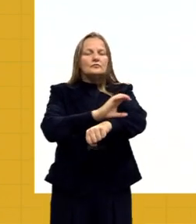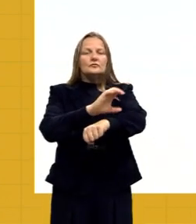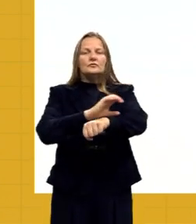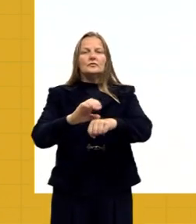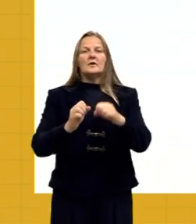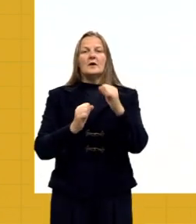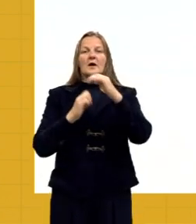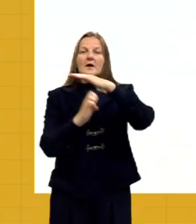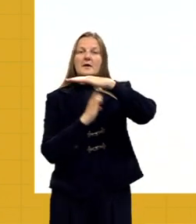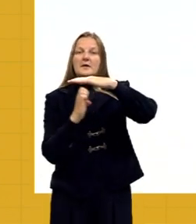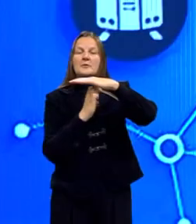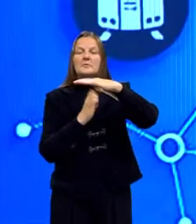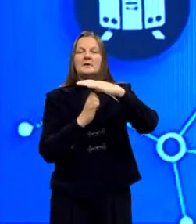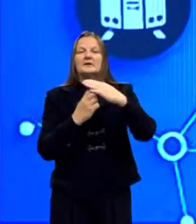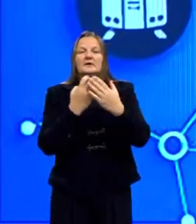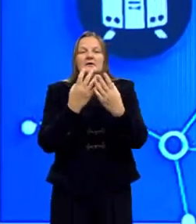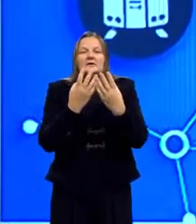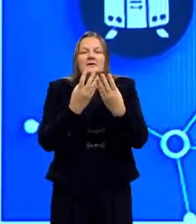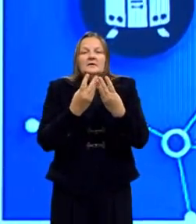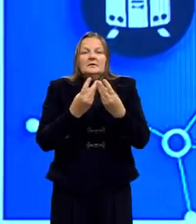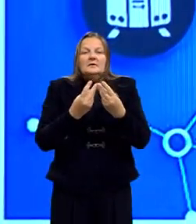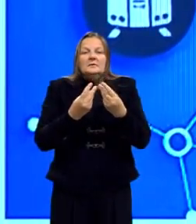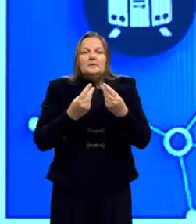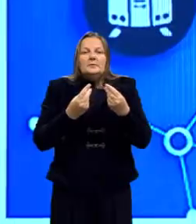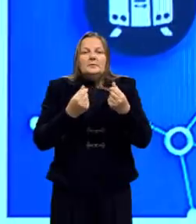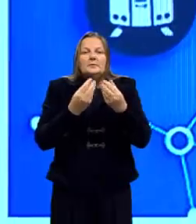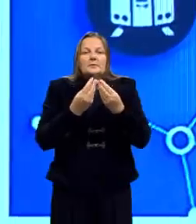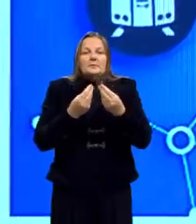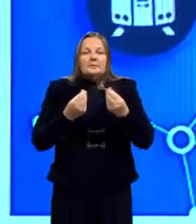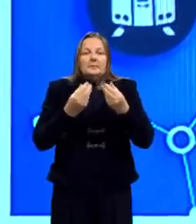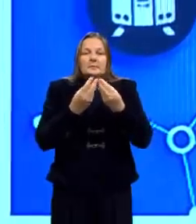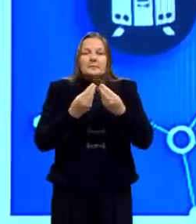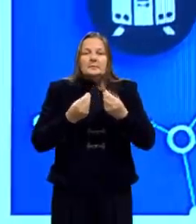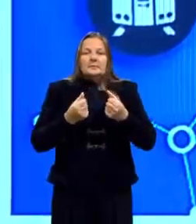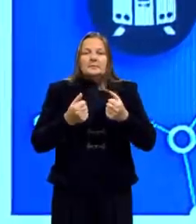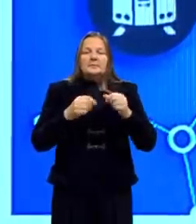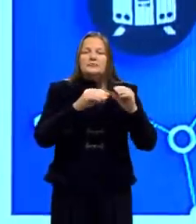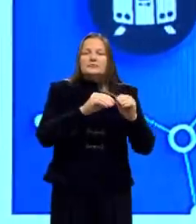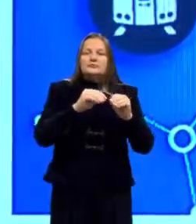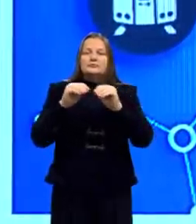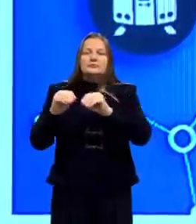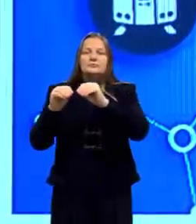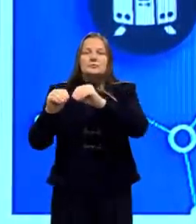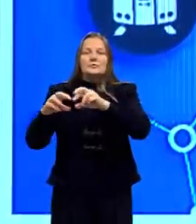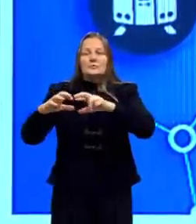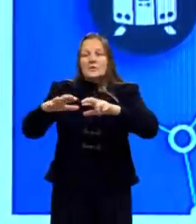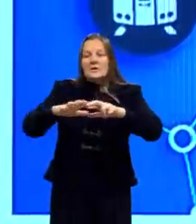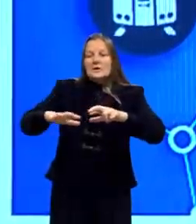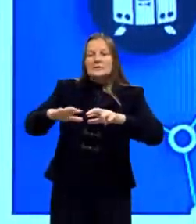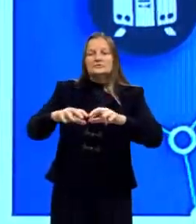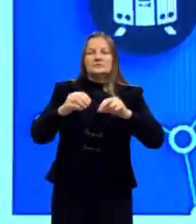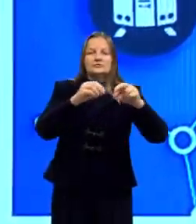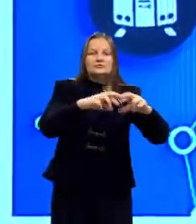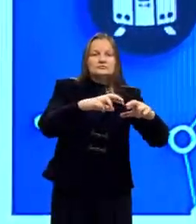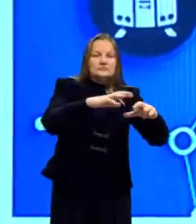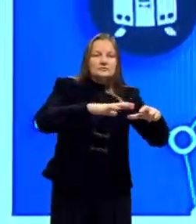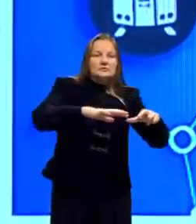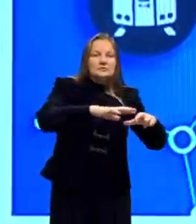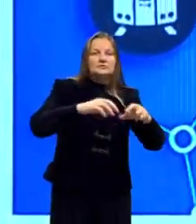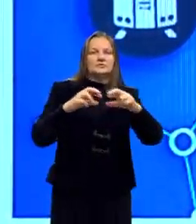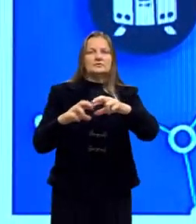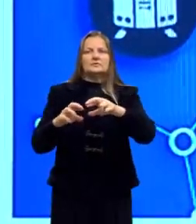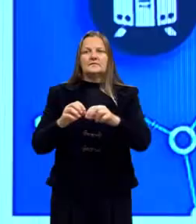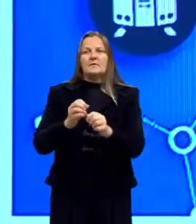essa empresa Vai se transferir para aquele lugar ela não vai ter uma uma uma questão Regional certo e aí mostra exatamente